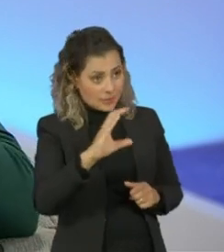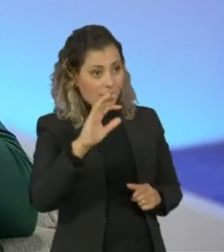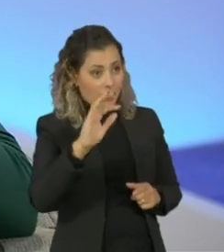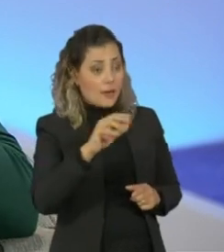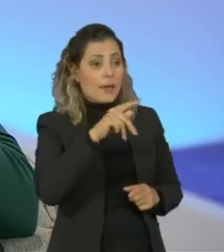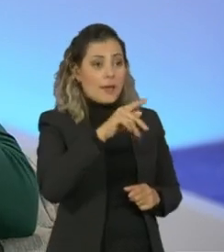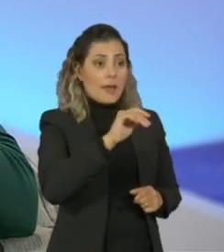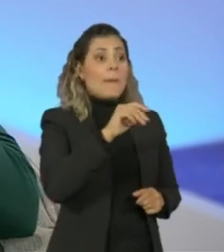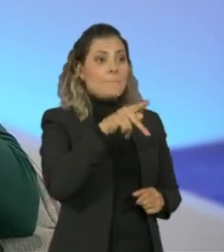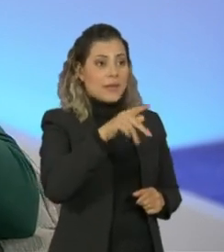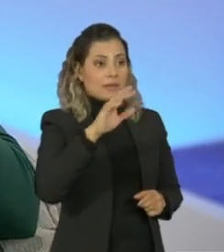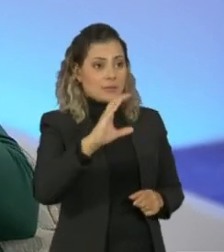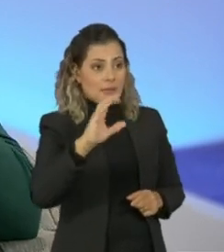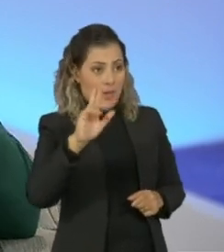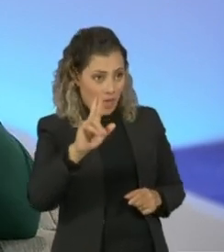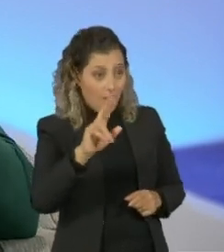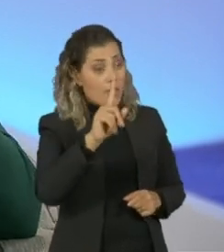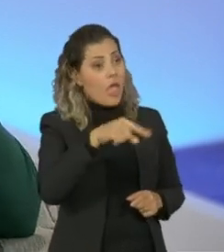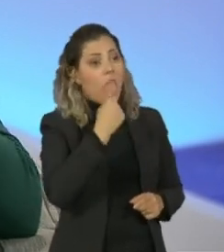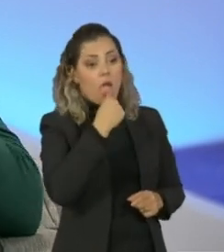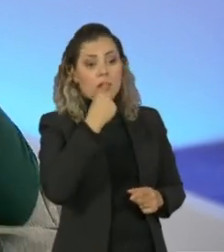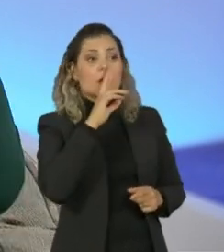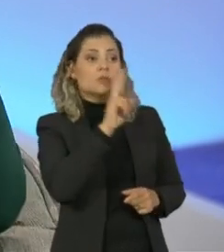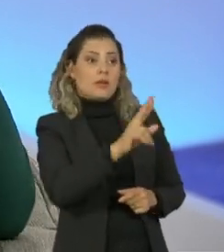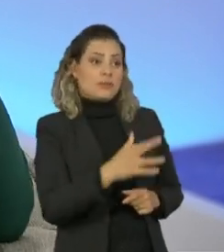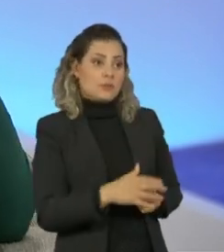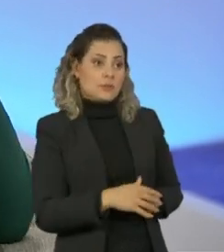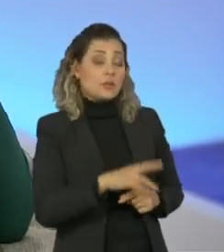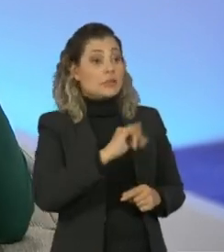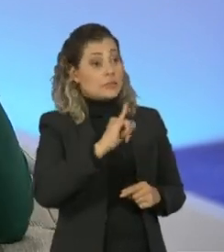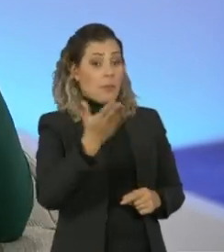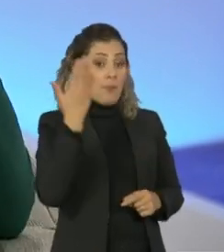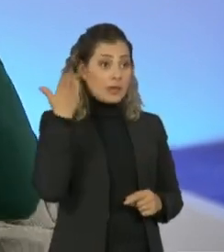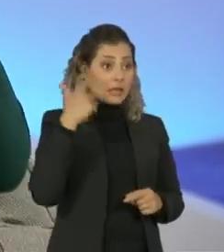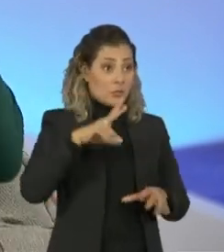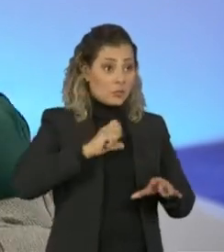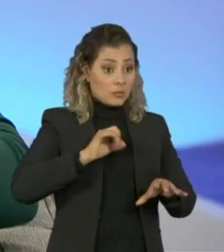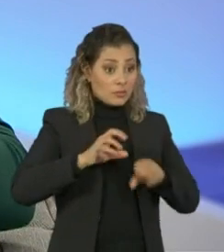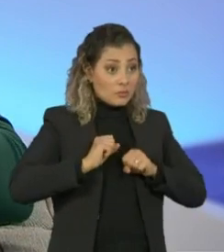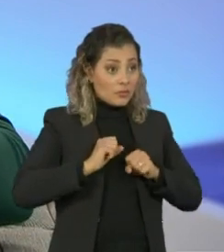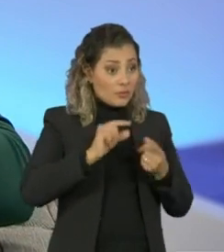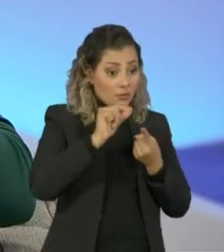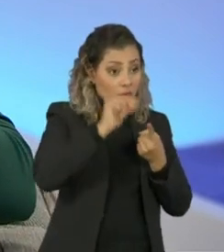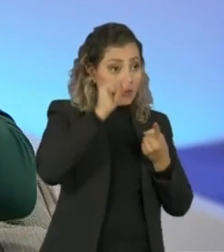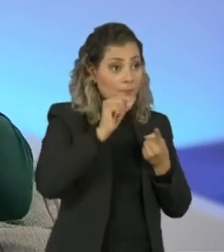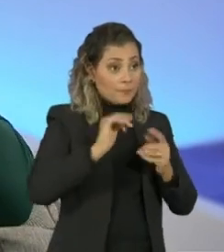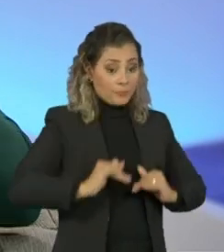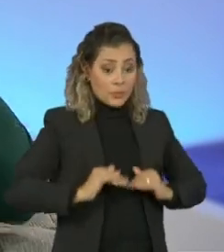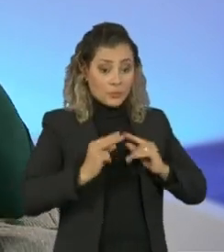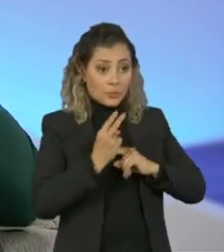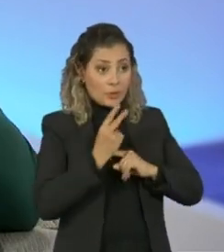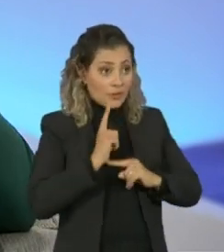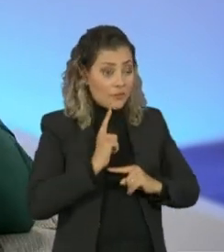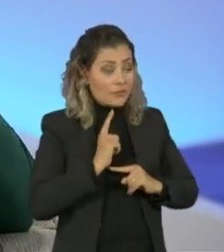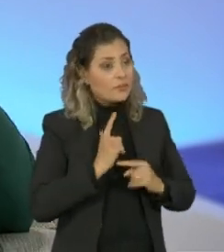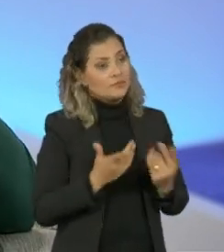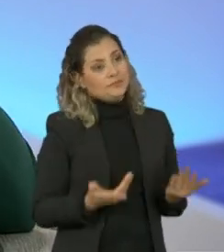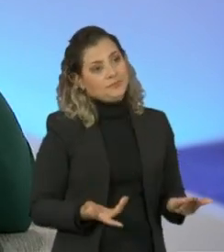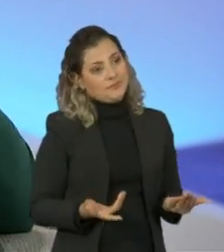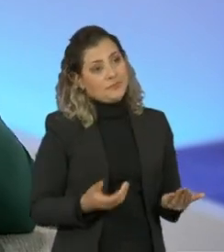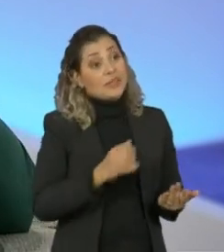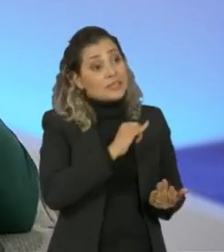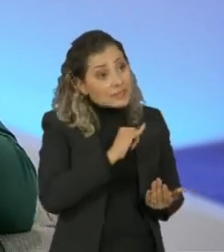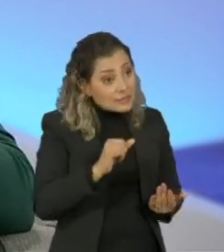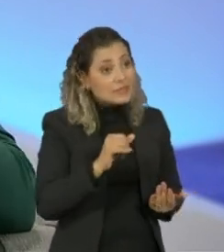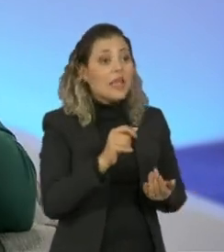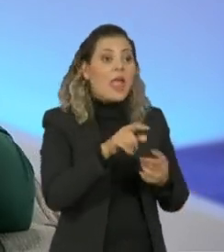esse teste vai te dizer se você teve contato com o vírus no passado e desenvolveu anticorpos. E ele só vai dizer isso se ele